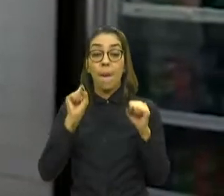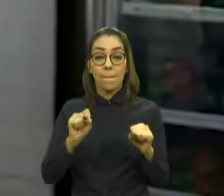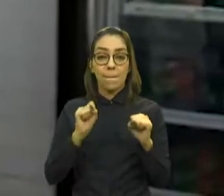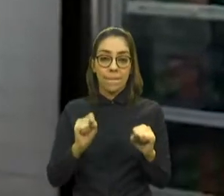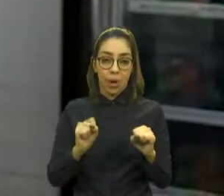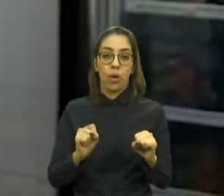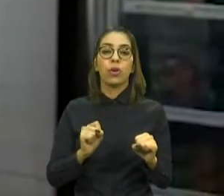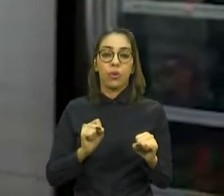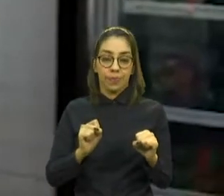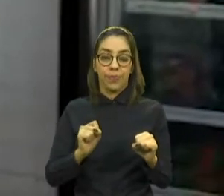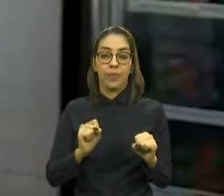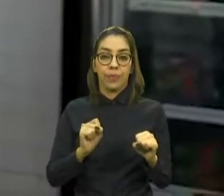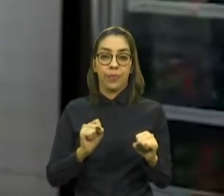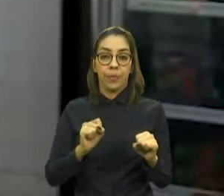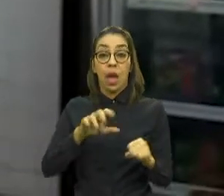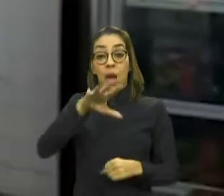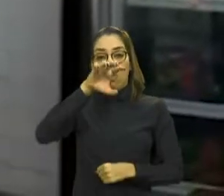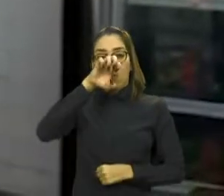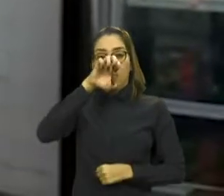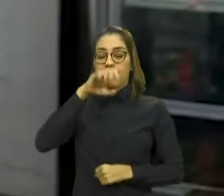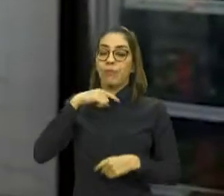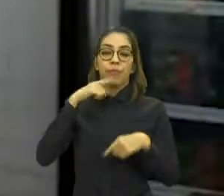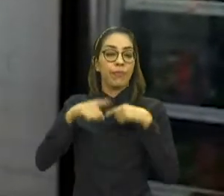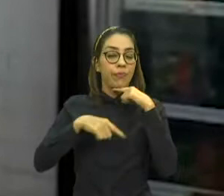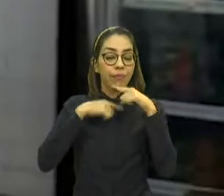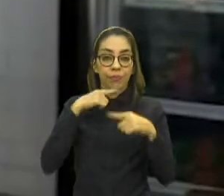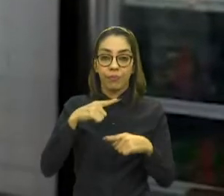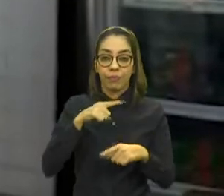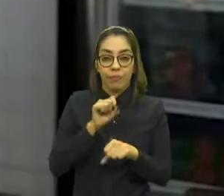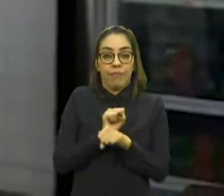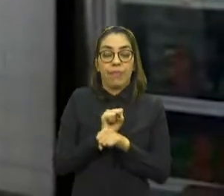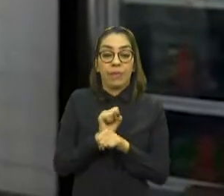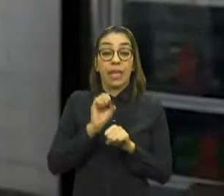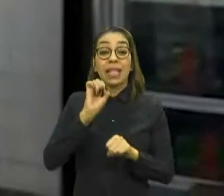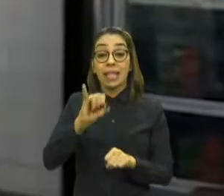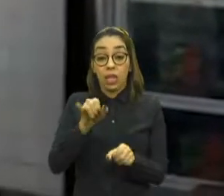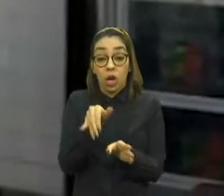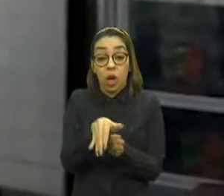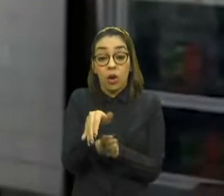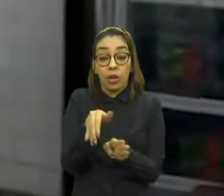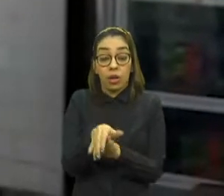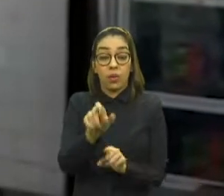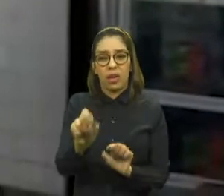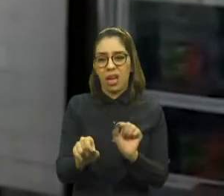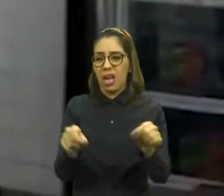Nossa orientação é que, em caso ocorra esse tipo de